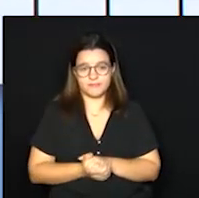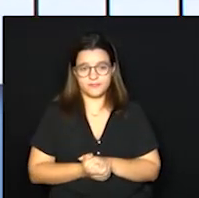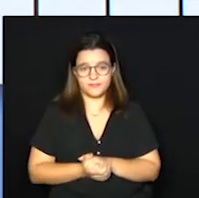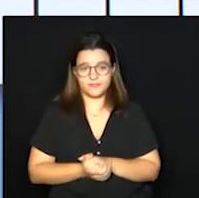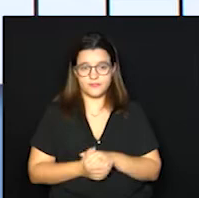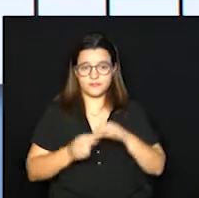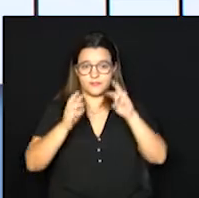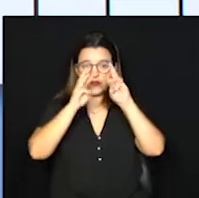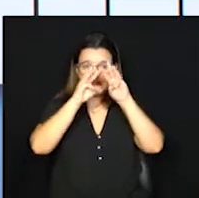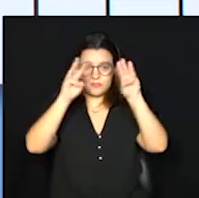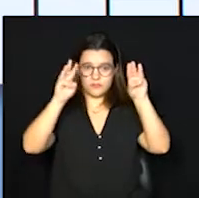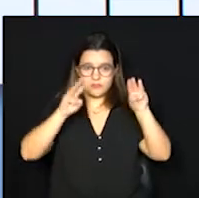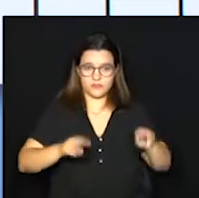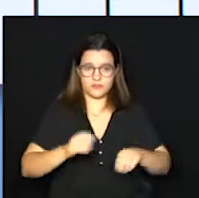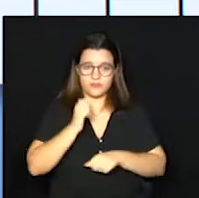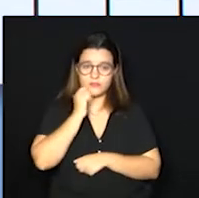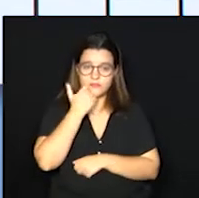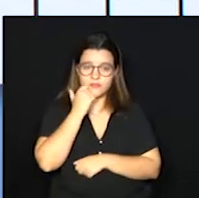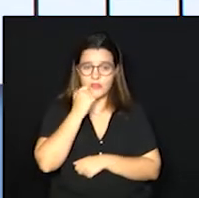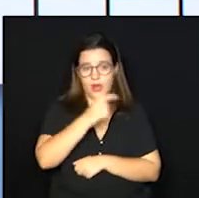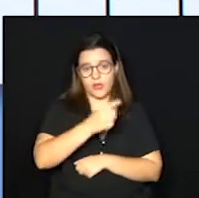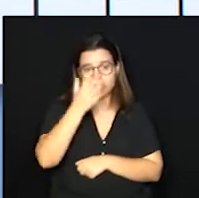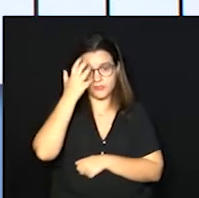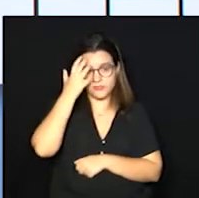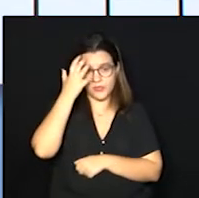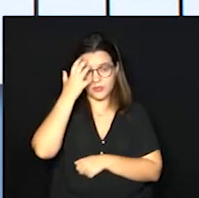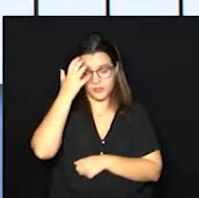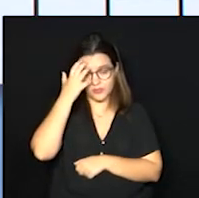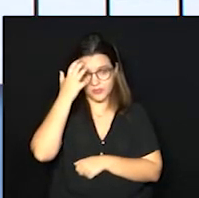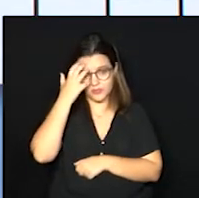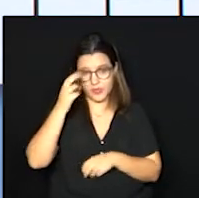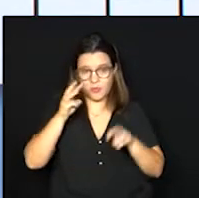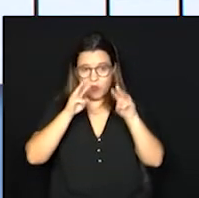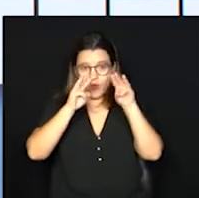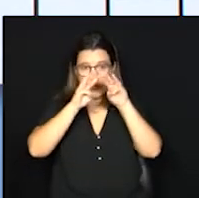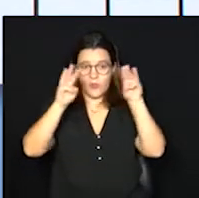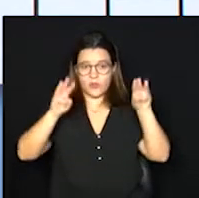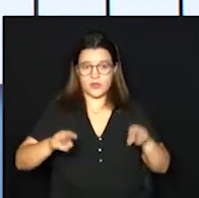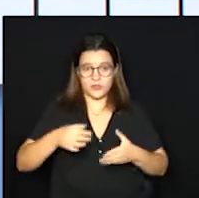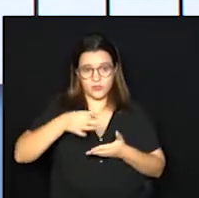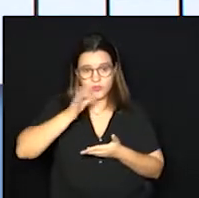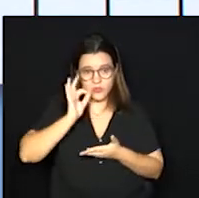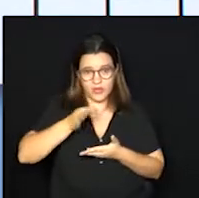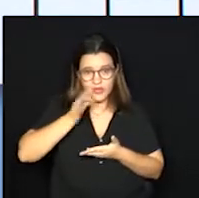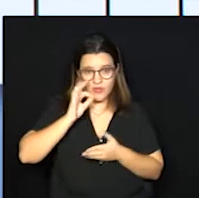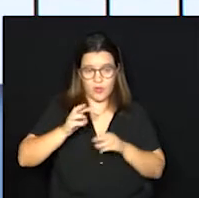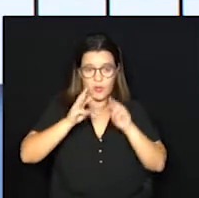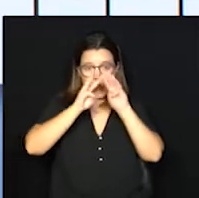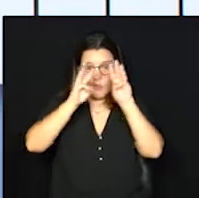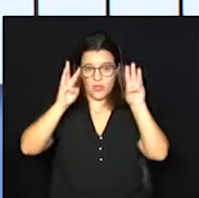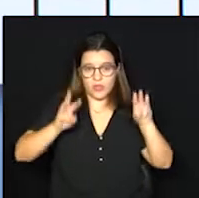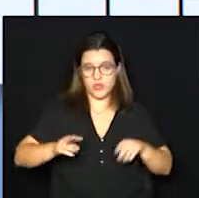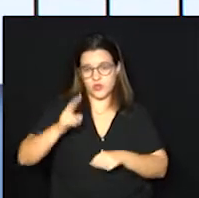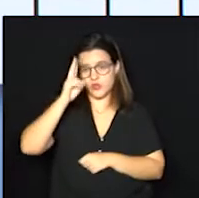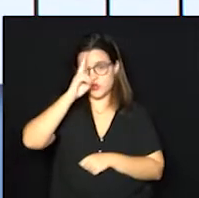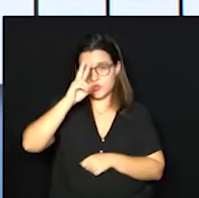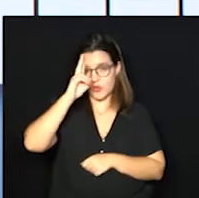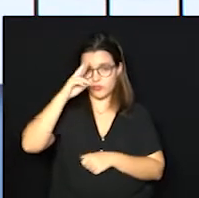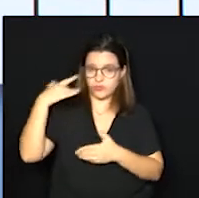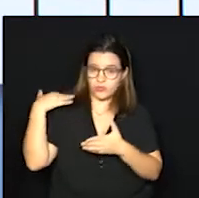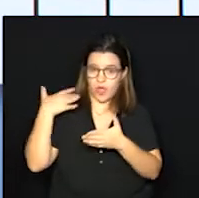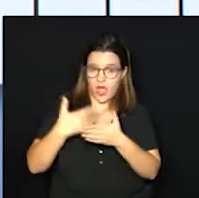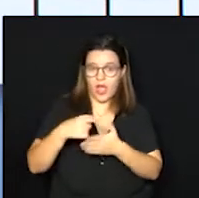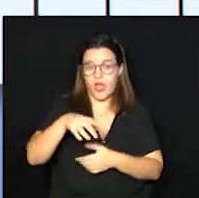Dinâmico de Ciências, que fica no Taquaral, o Museu do Café, o Museu de História Natural, que fica no Bosque